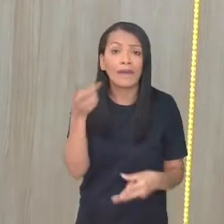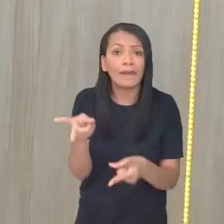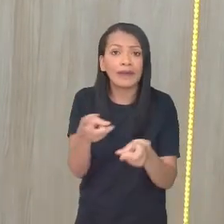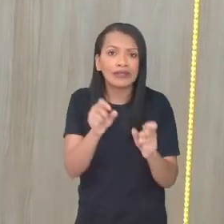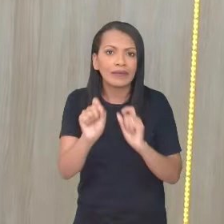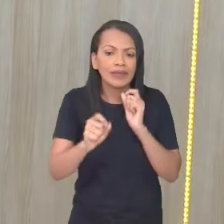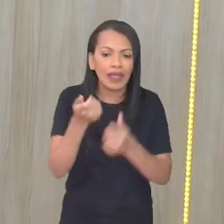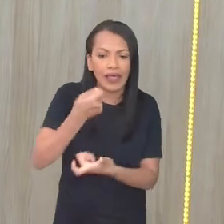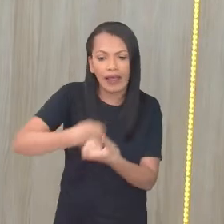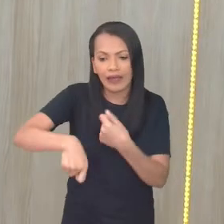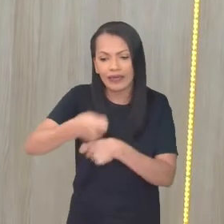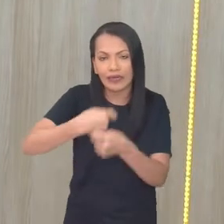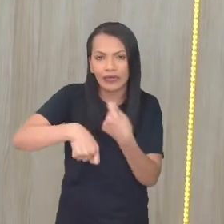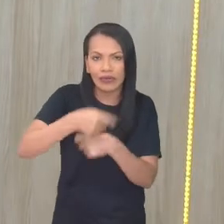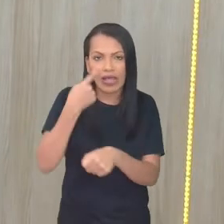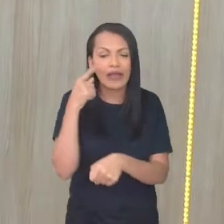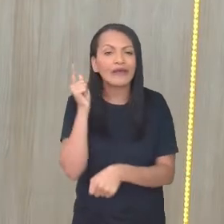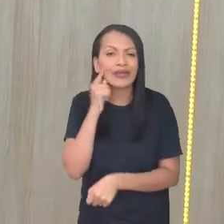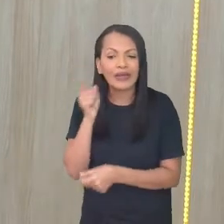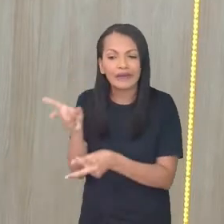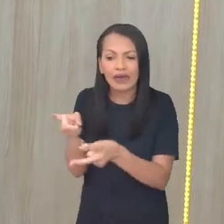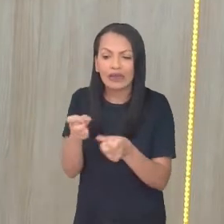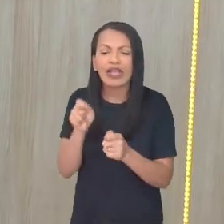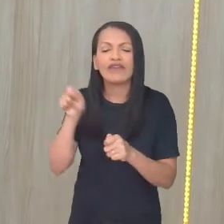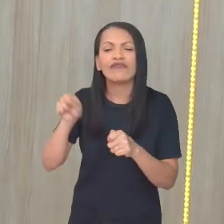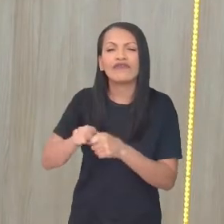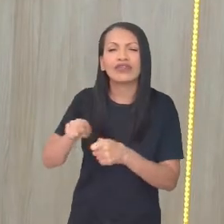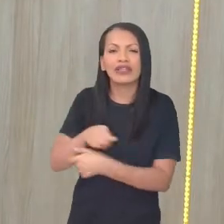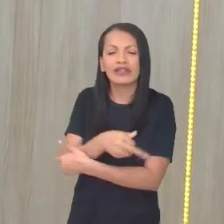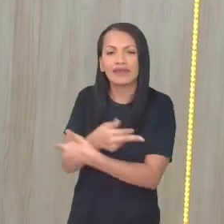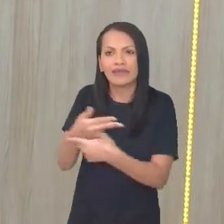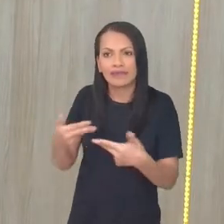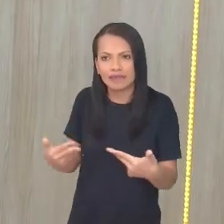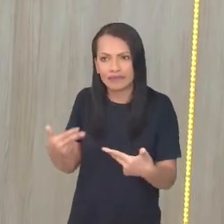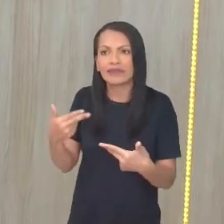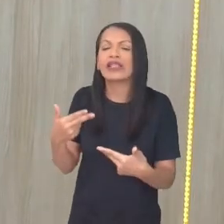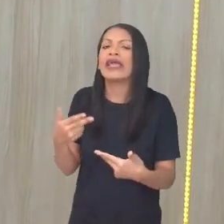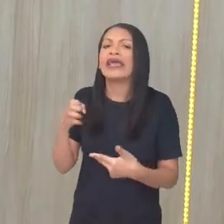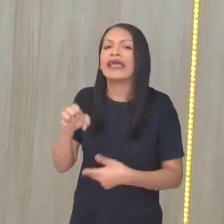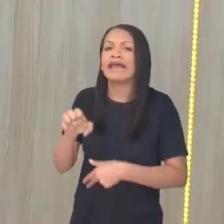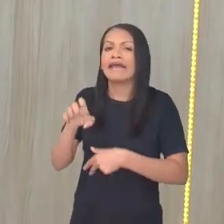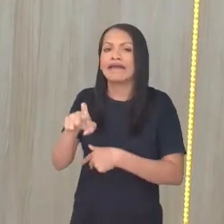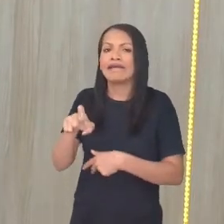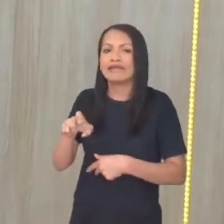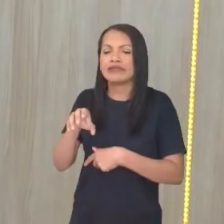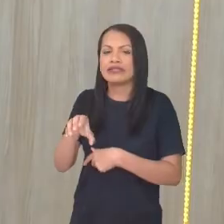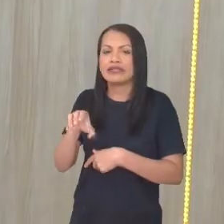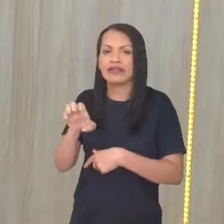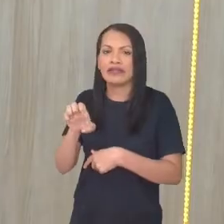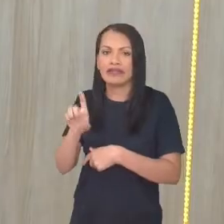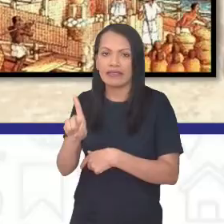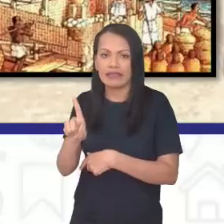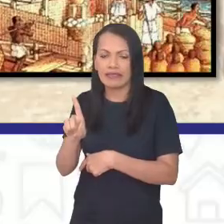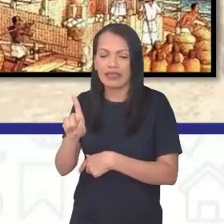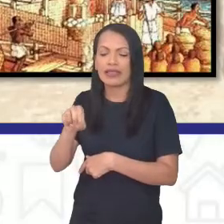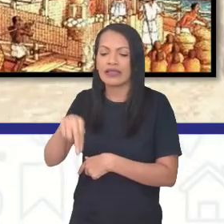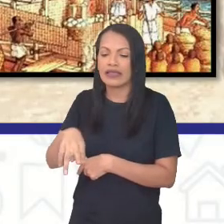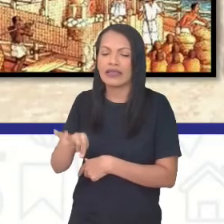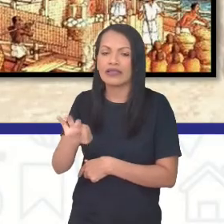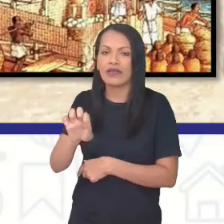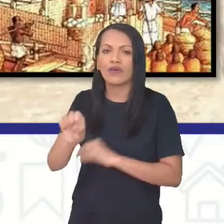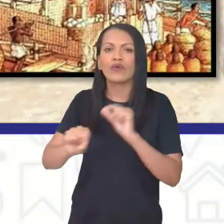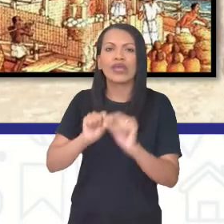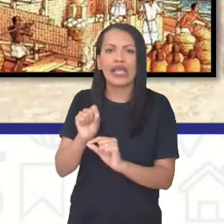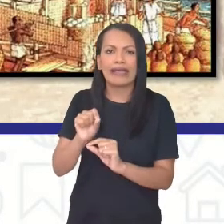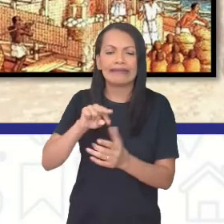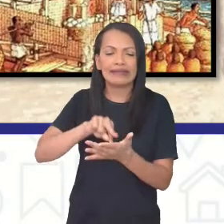economia era voltada nessa perspectiva, né, da produção de excedentes. Aqui a gente tem uma imagem, ó, de um egípcio,